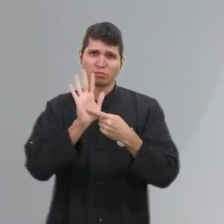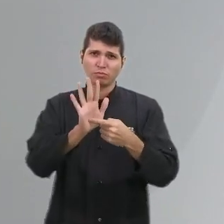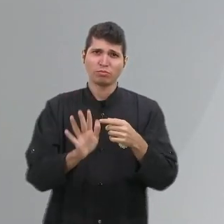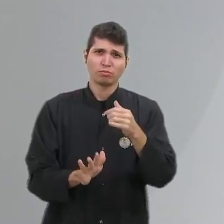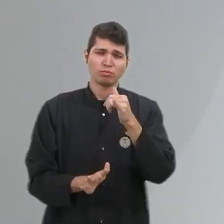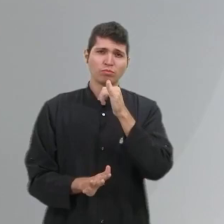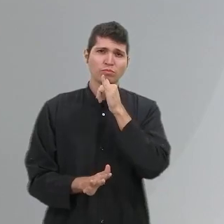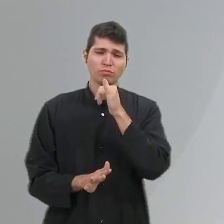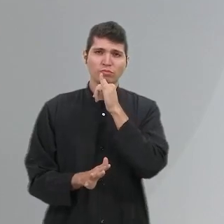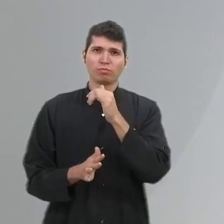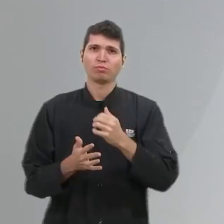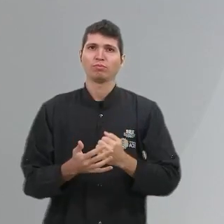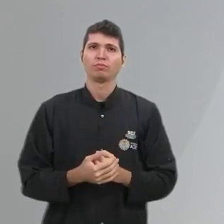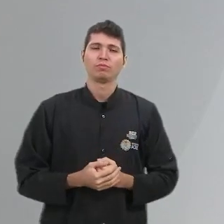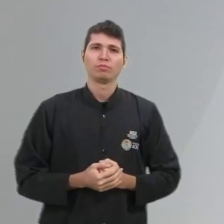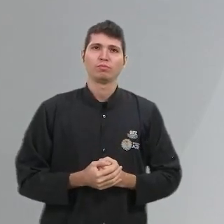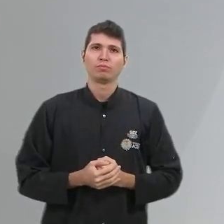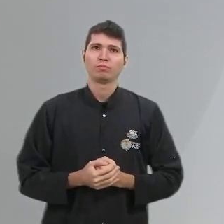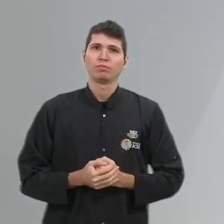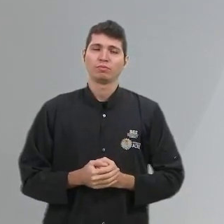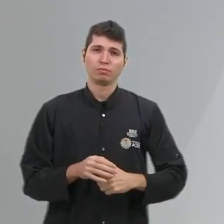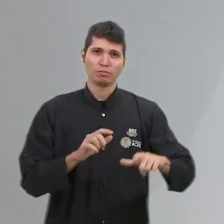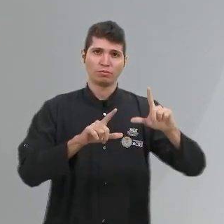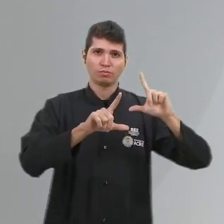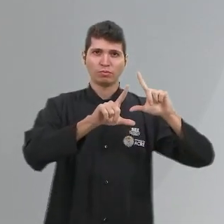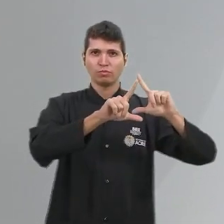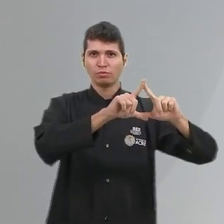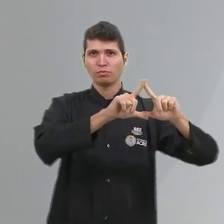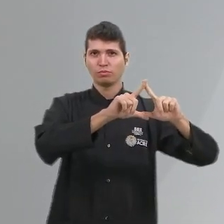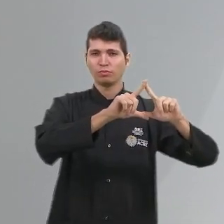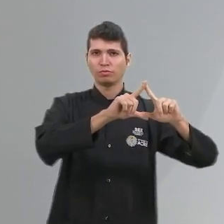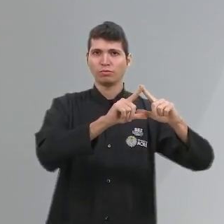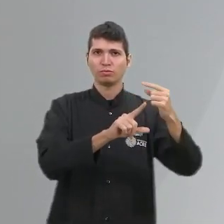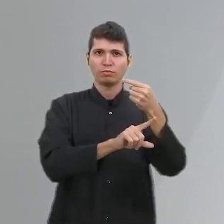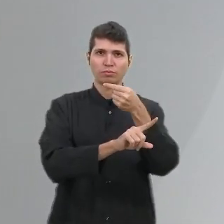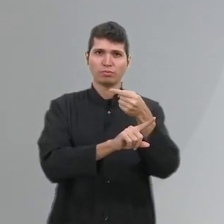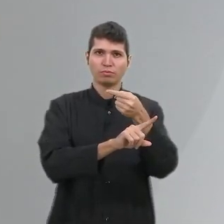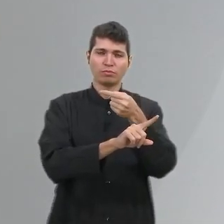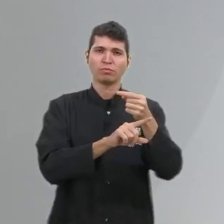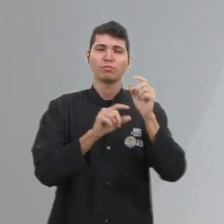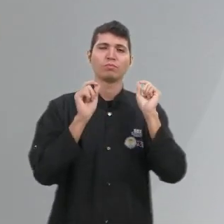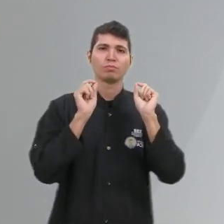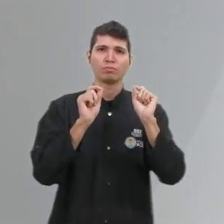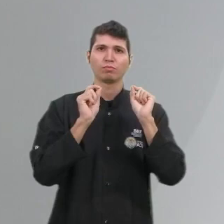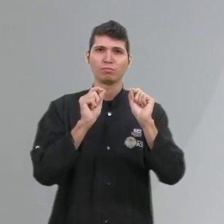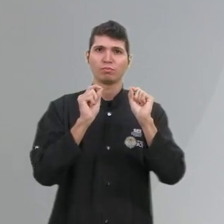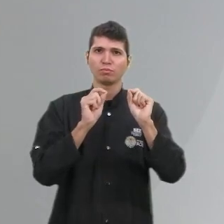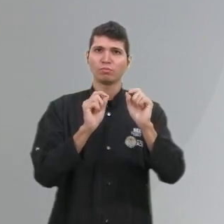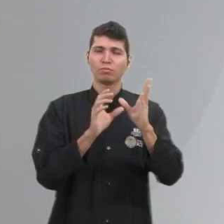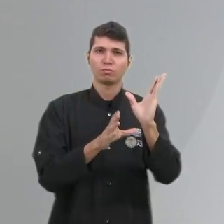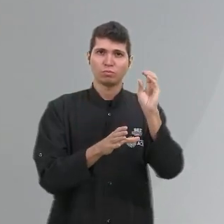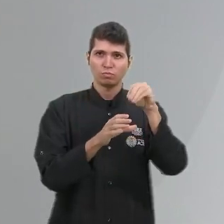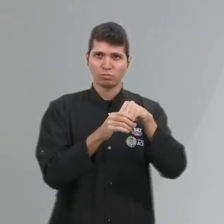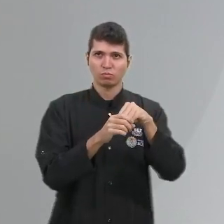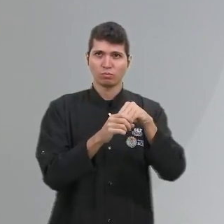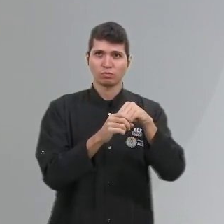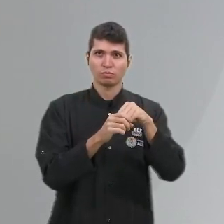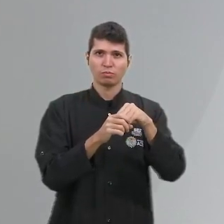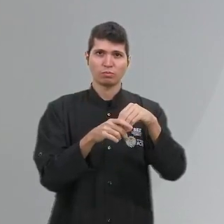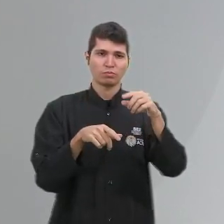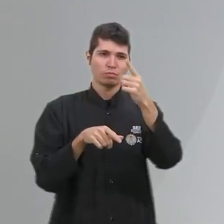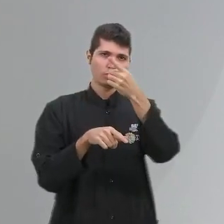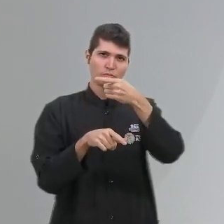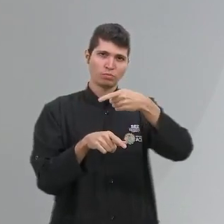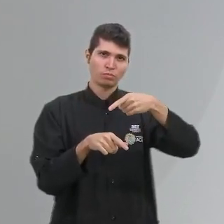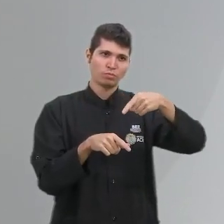E no último caso, em relação ao discriminante delta, a gente vai ter um delta negativo. Professor, o que significa isso? Dentro do plano, ele não vai